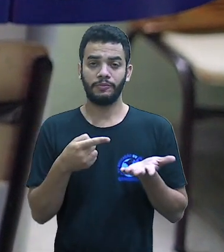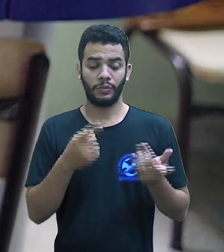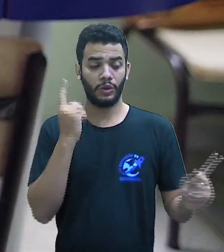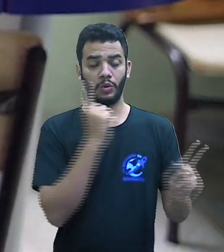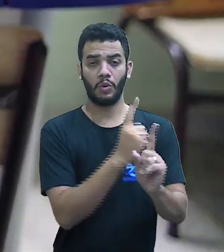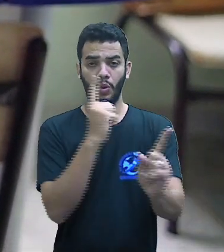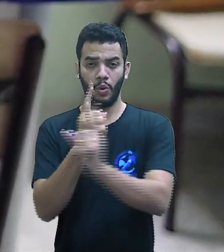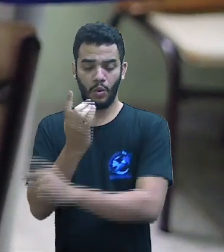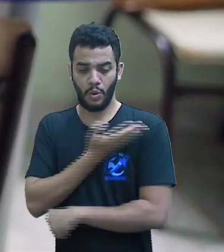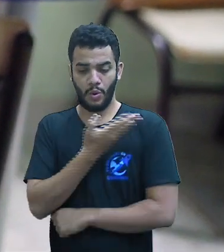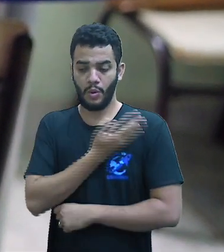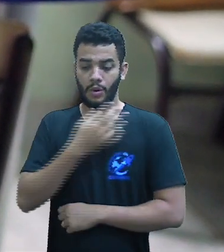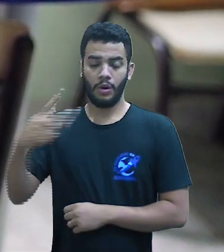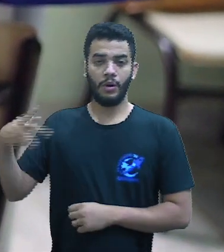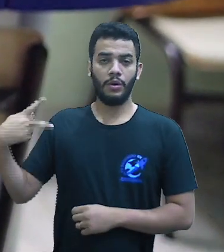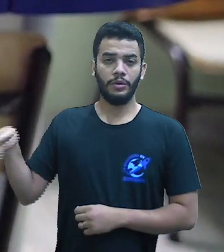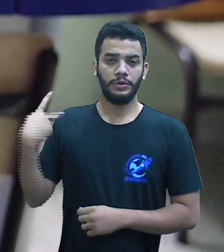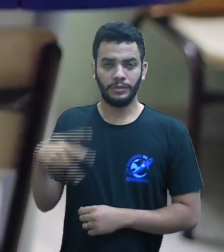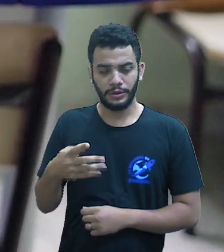porco,